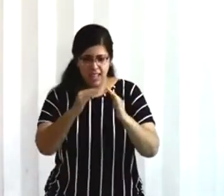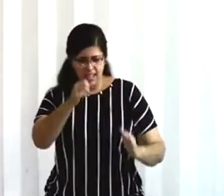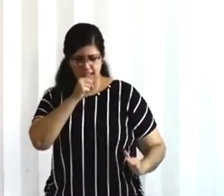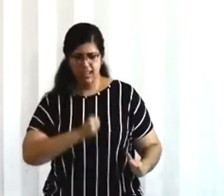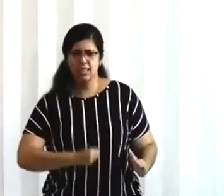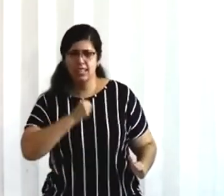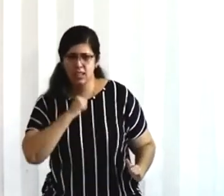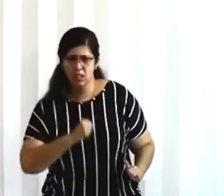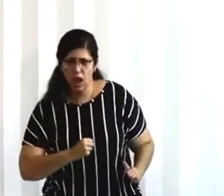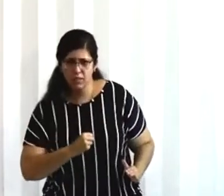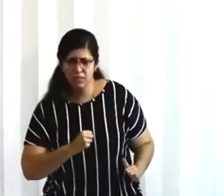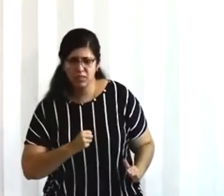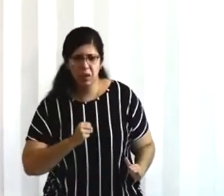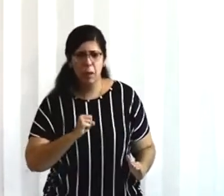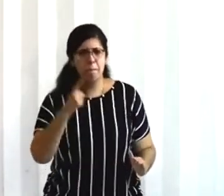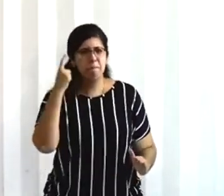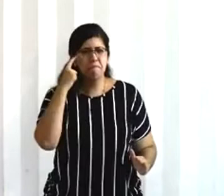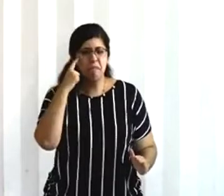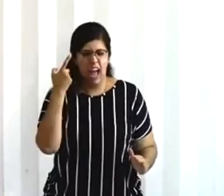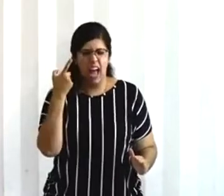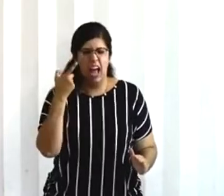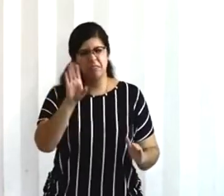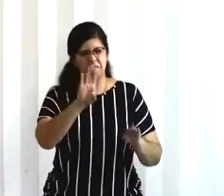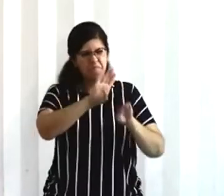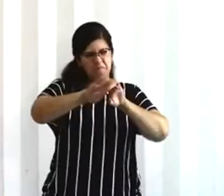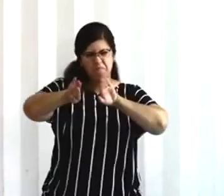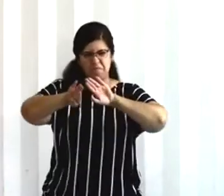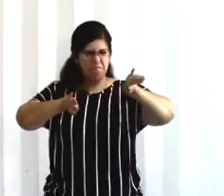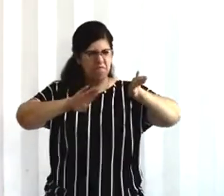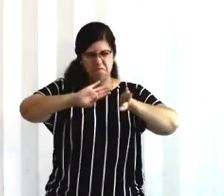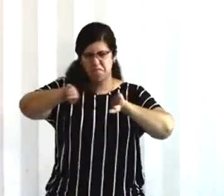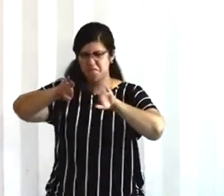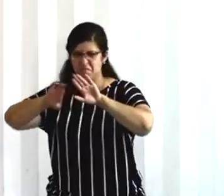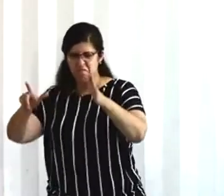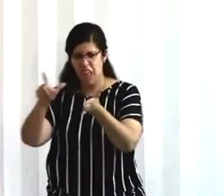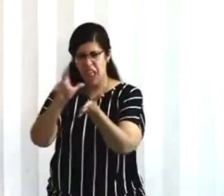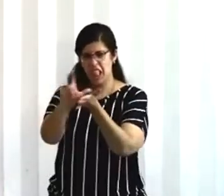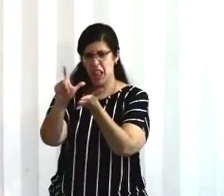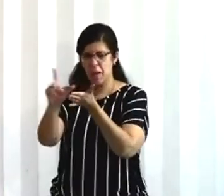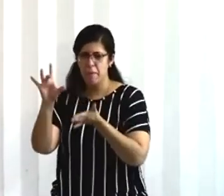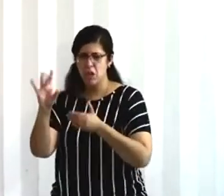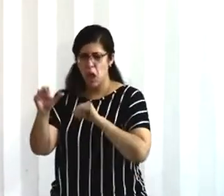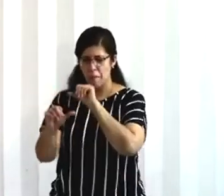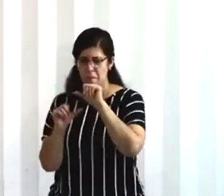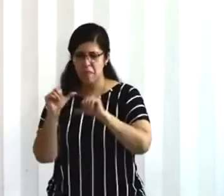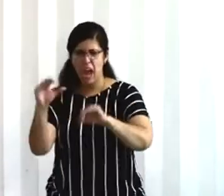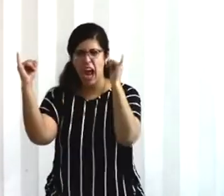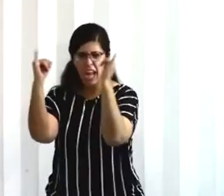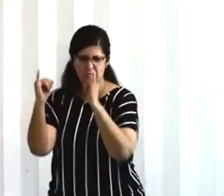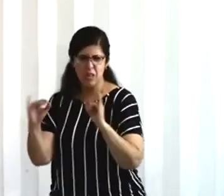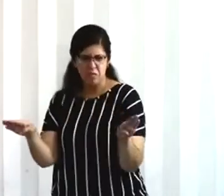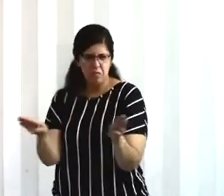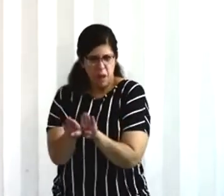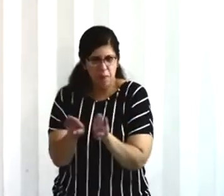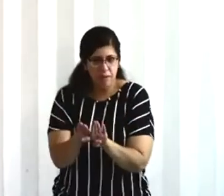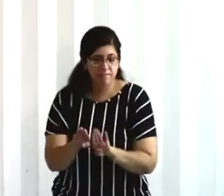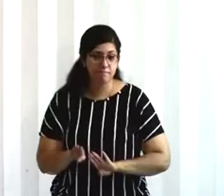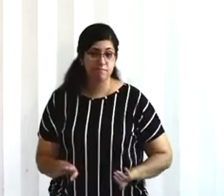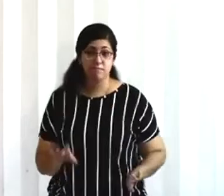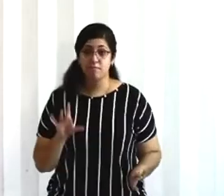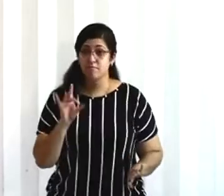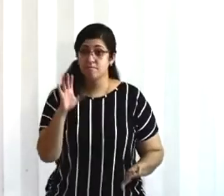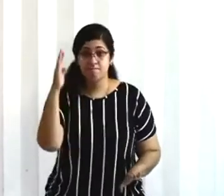adoração, tira tudo aquilo e coloca outros elementos. Aquele rei só fez o que era mal perante o Senhor, e o povo